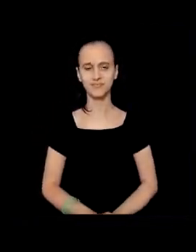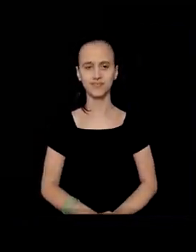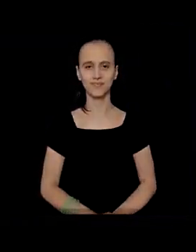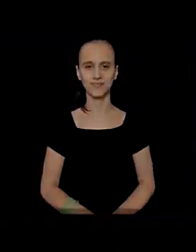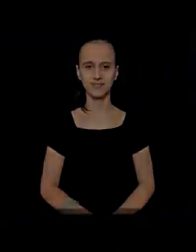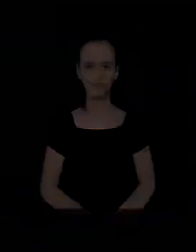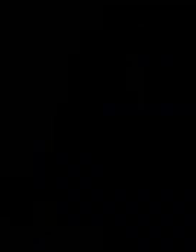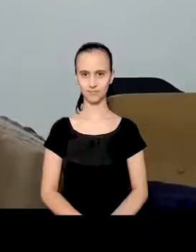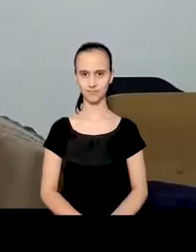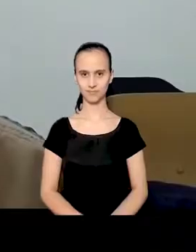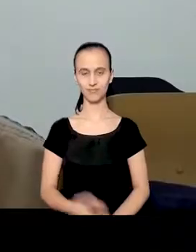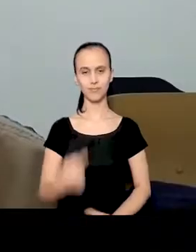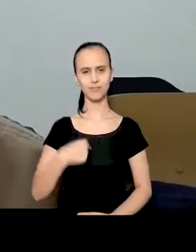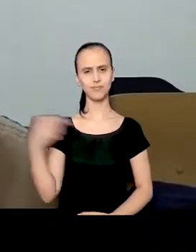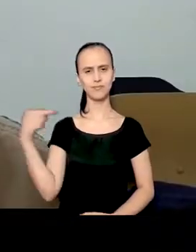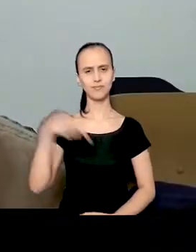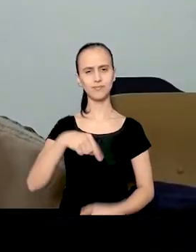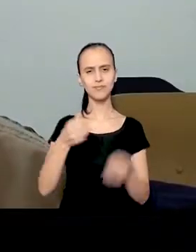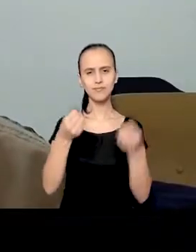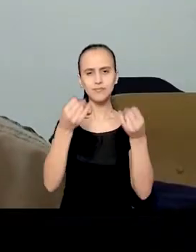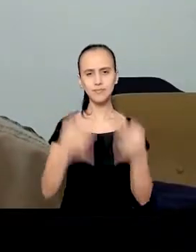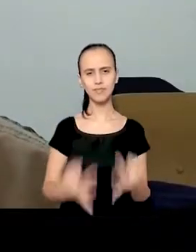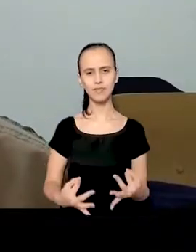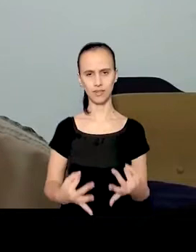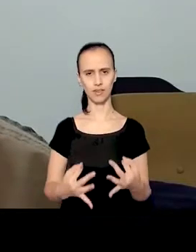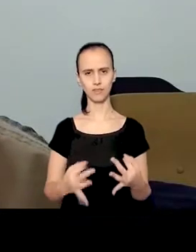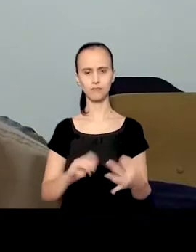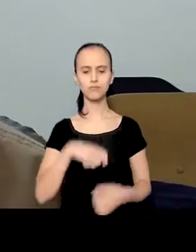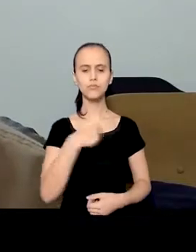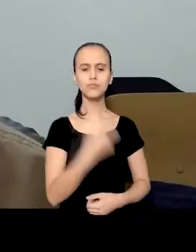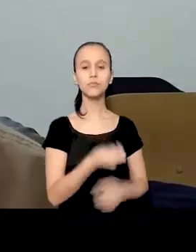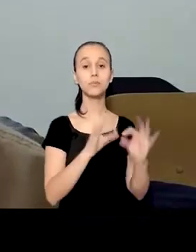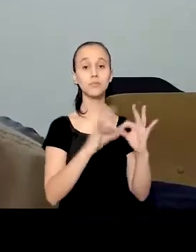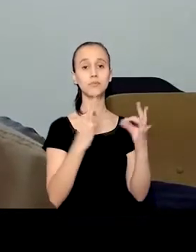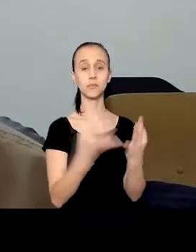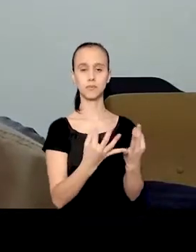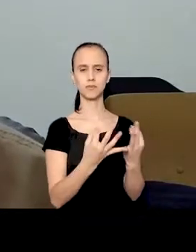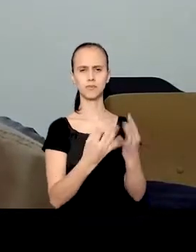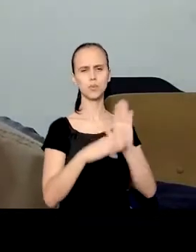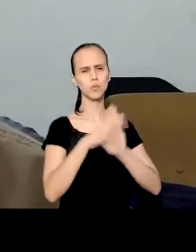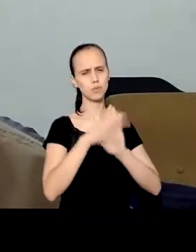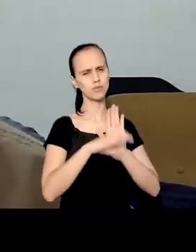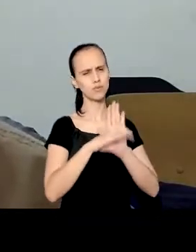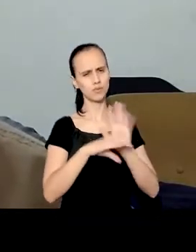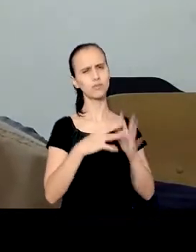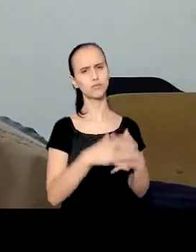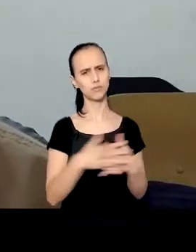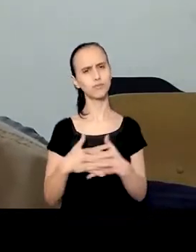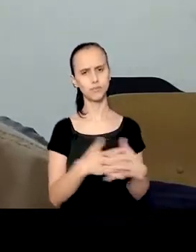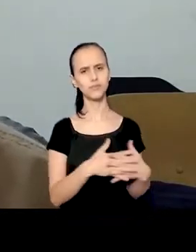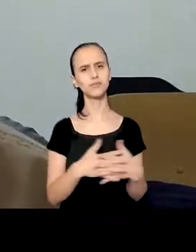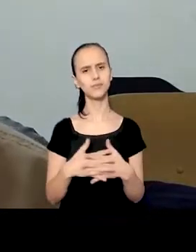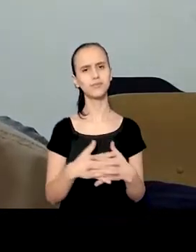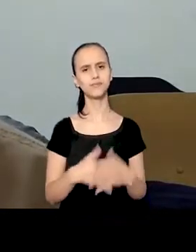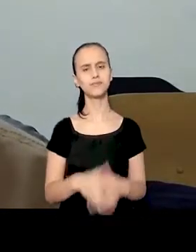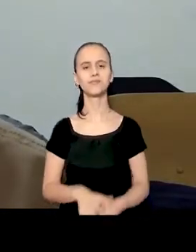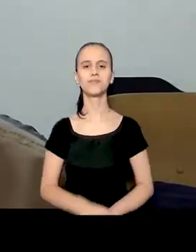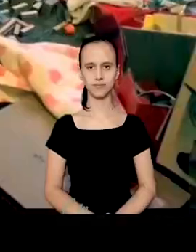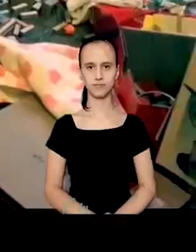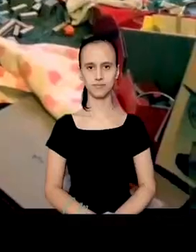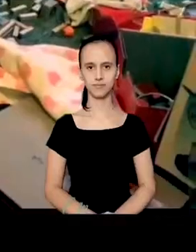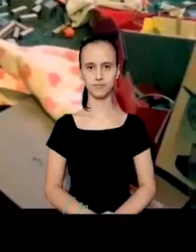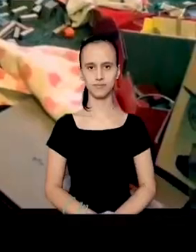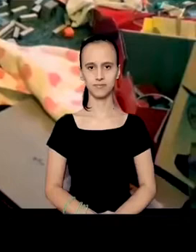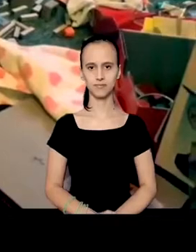Em mim não, filho! Eu tô aqui pra conversar um pouquinho sobre um conceito que ele é muito controverso, né? Um conceito